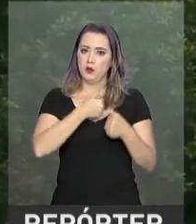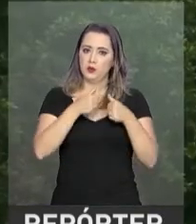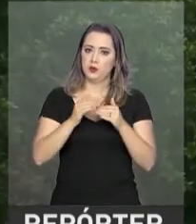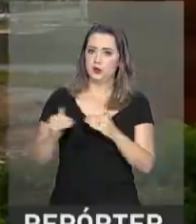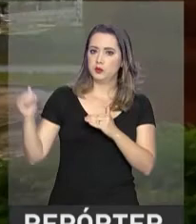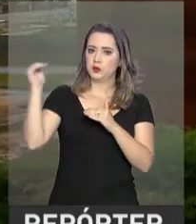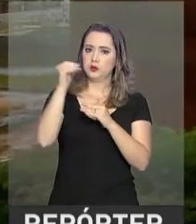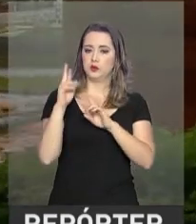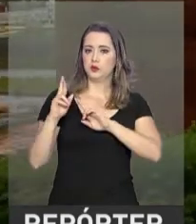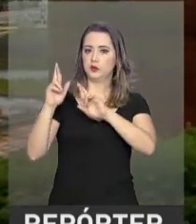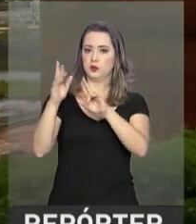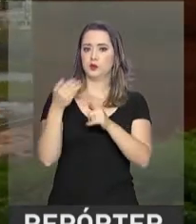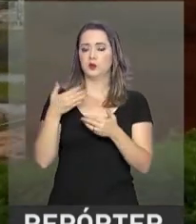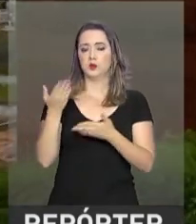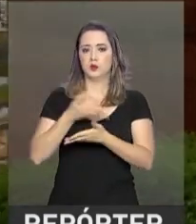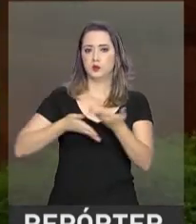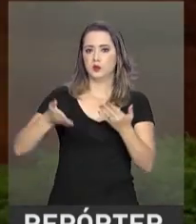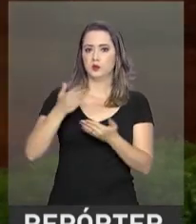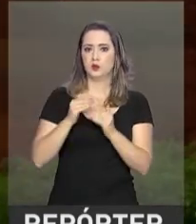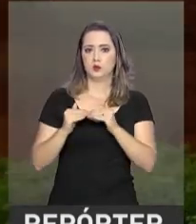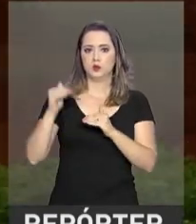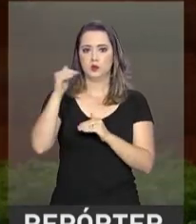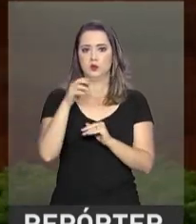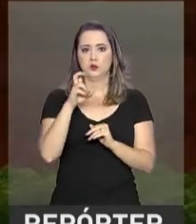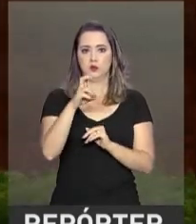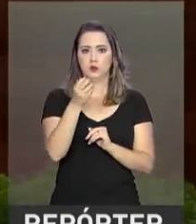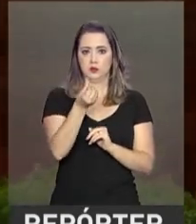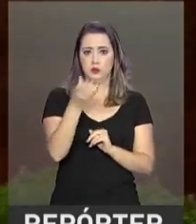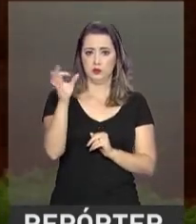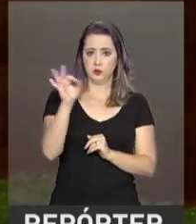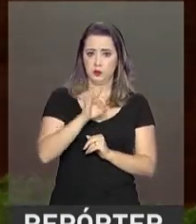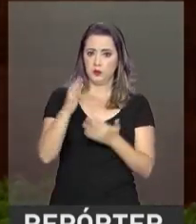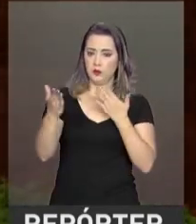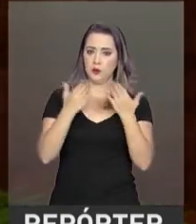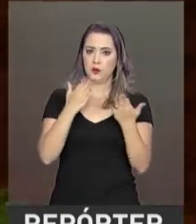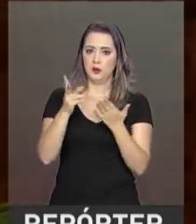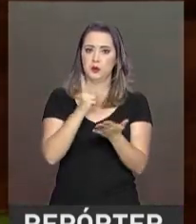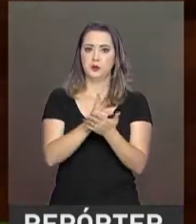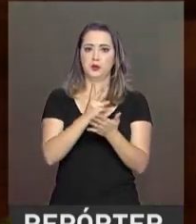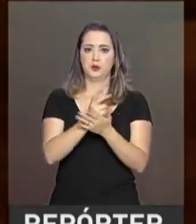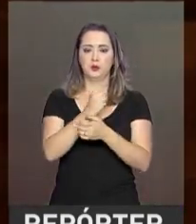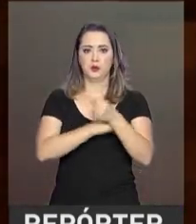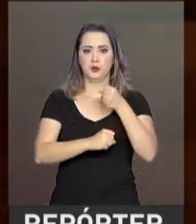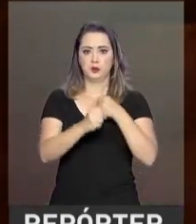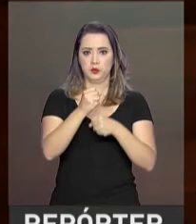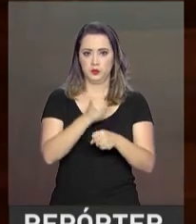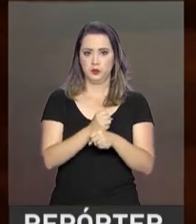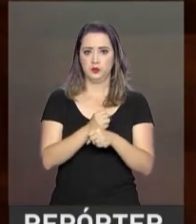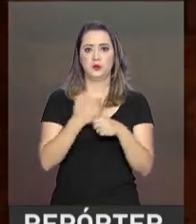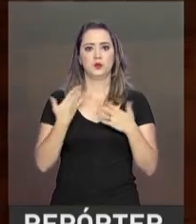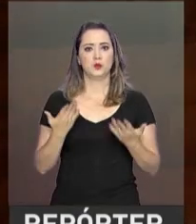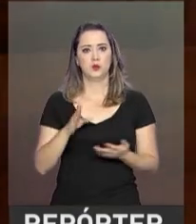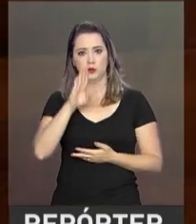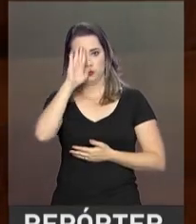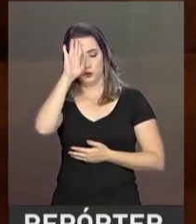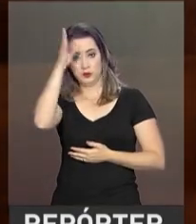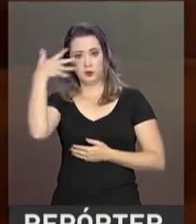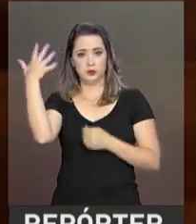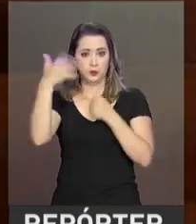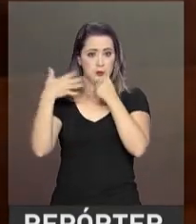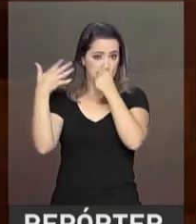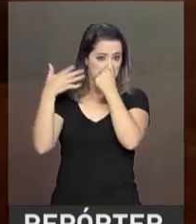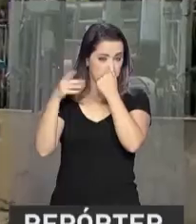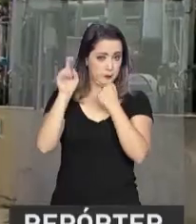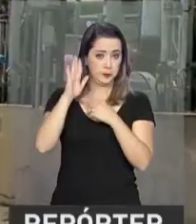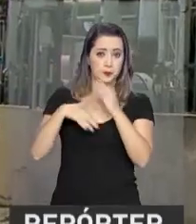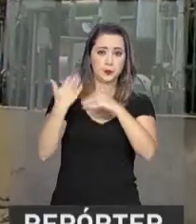acima do esperado pelo mercado com um aumento de 56% em relação ao mesmo período de 2007 a principal